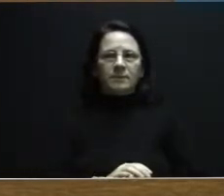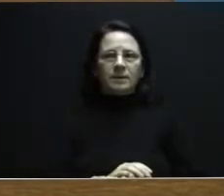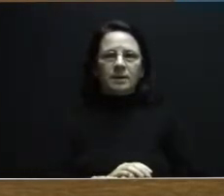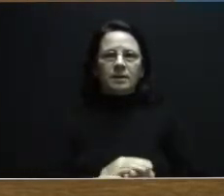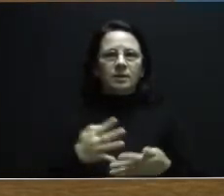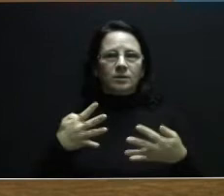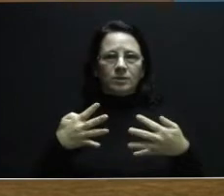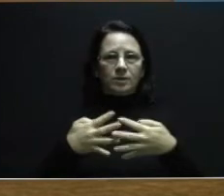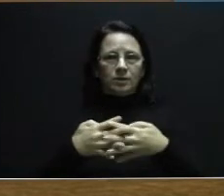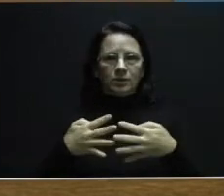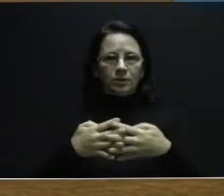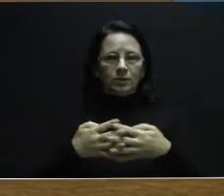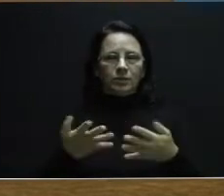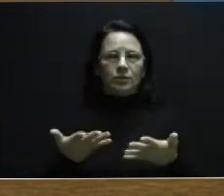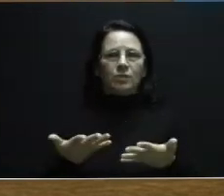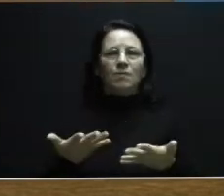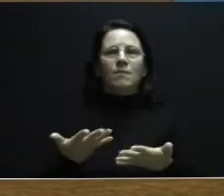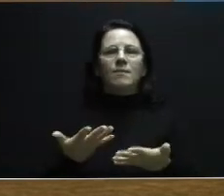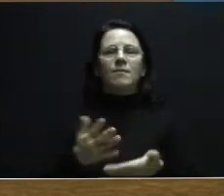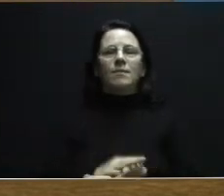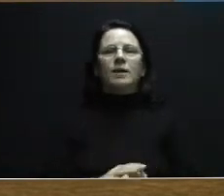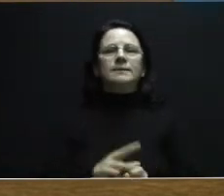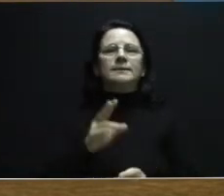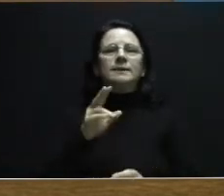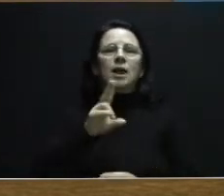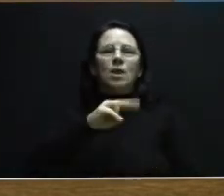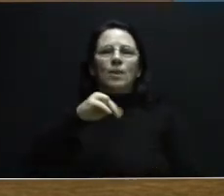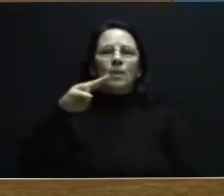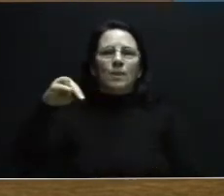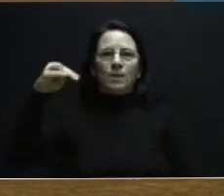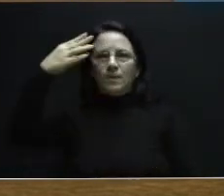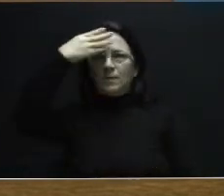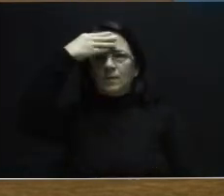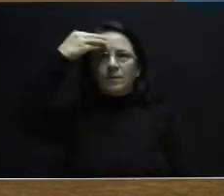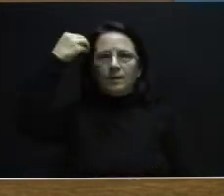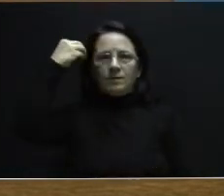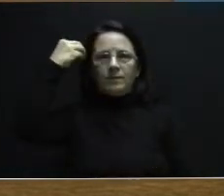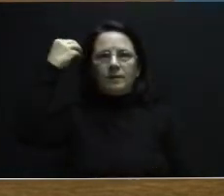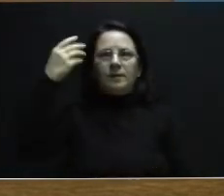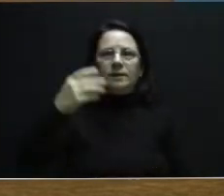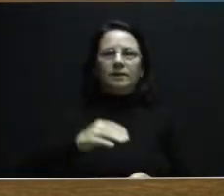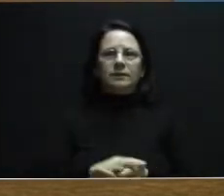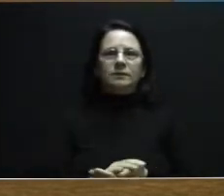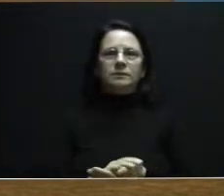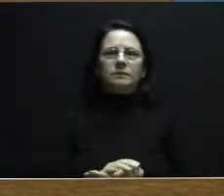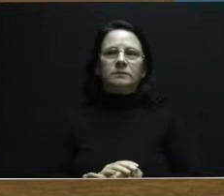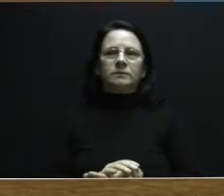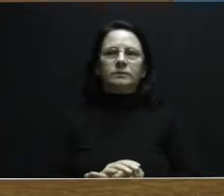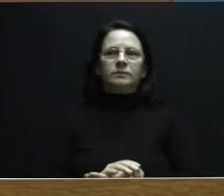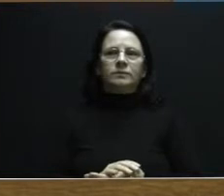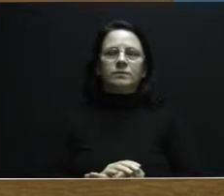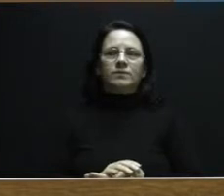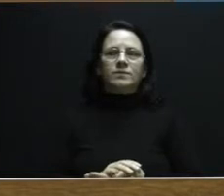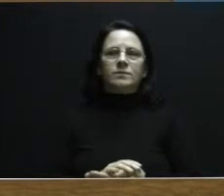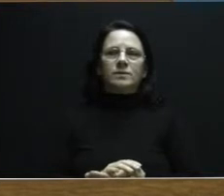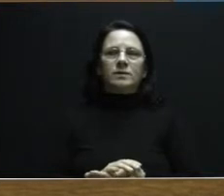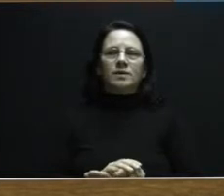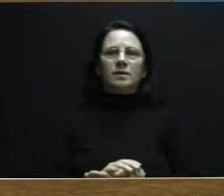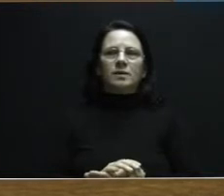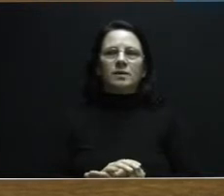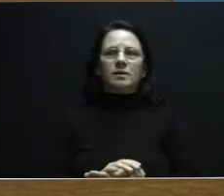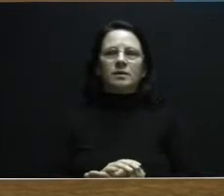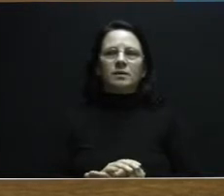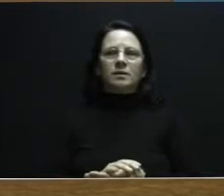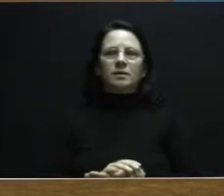confunde sobre isso, mas esse foi um legado que ficou, e eu tenho a honra de ter sido o apresentador, o projeto